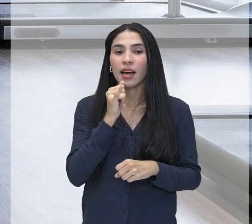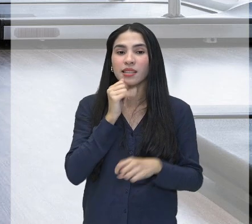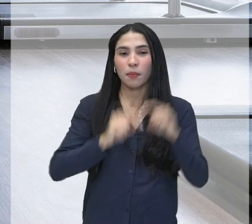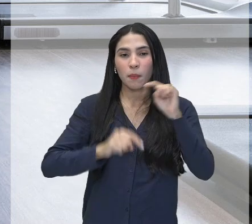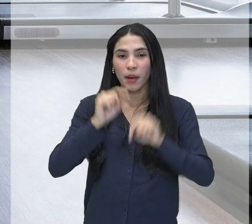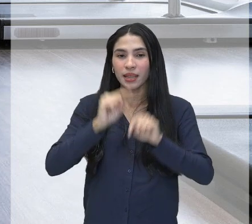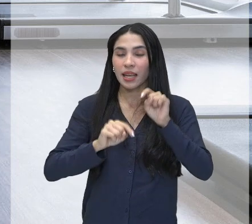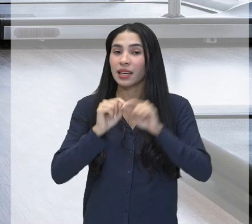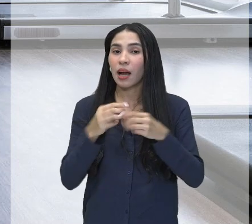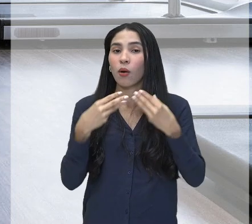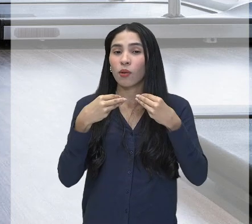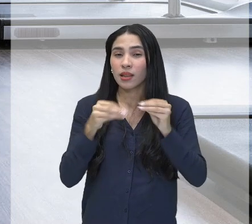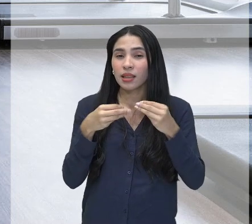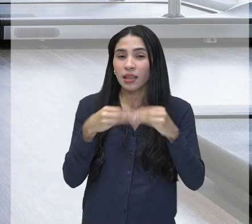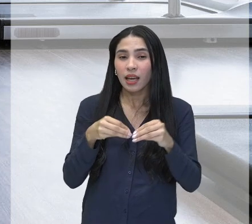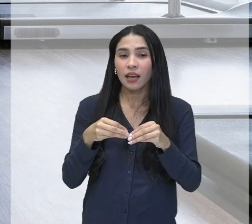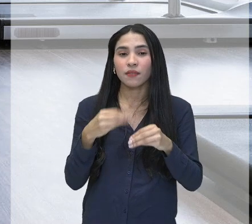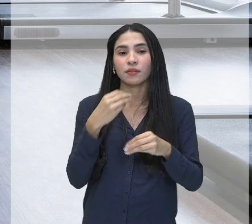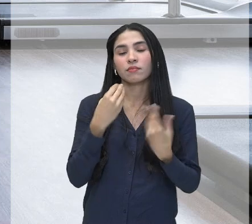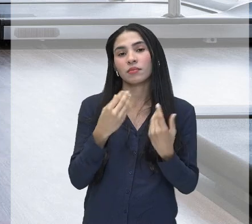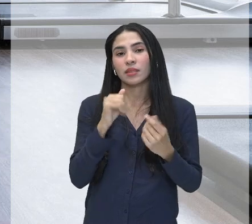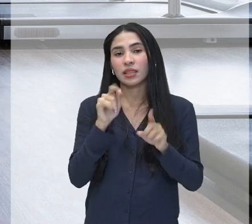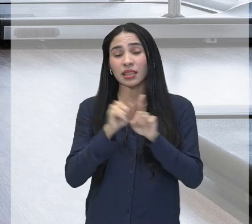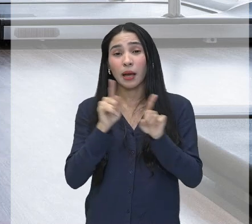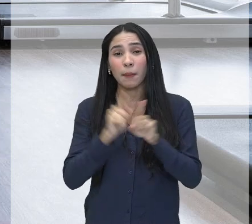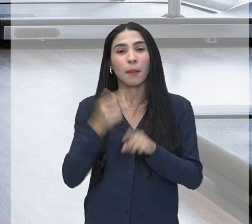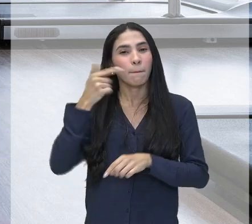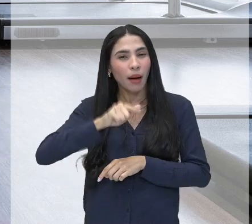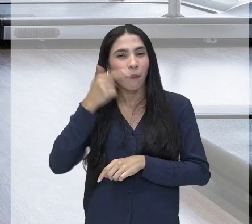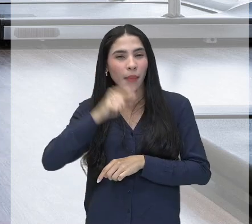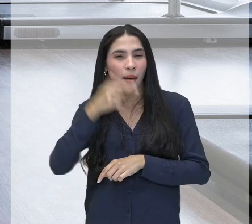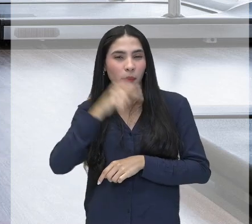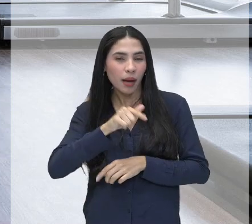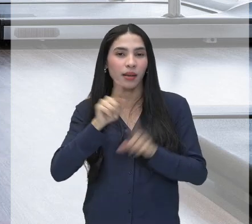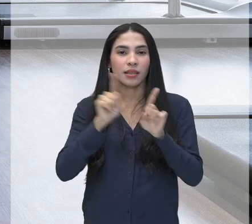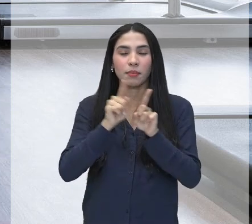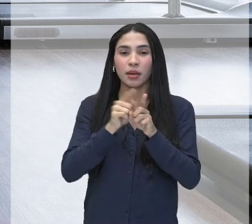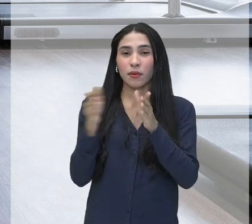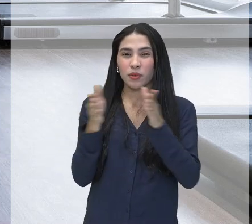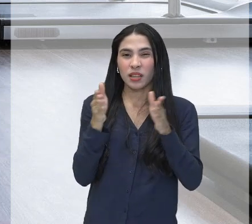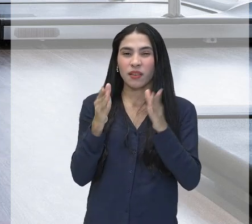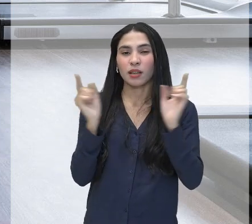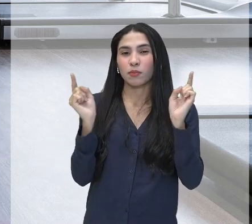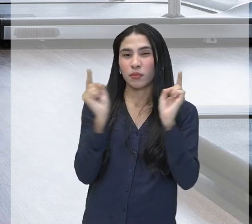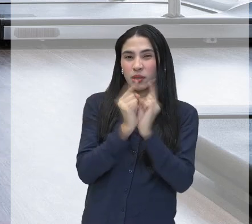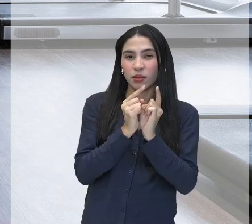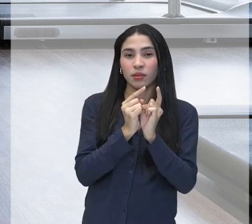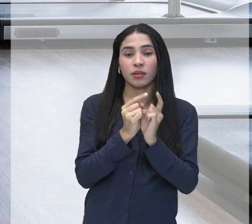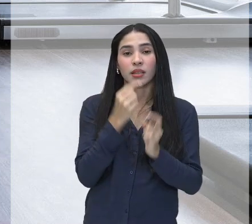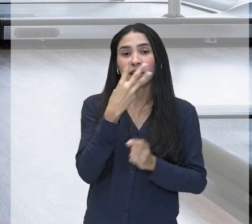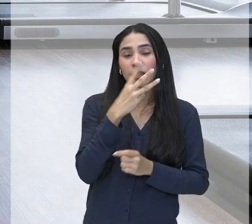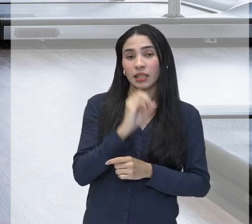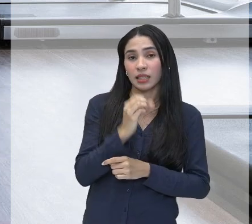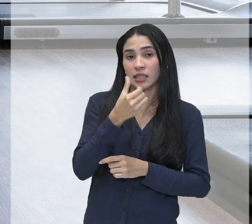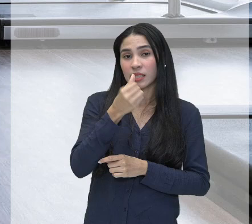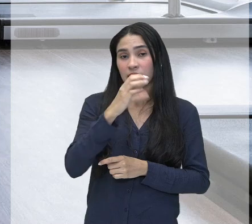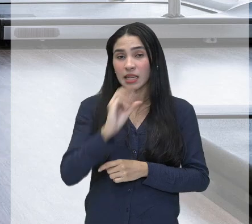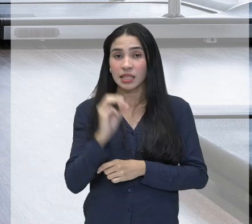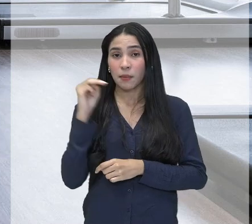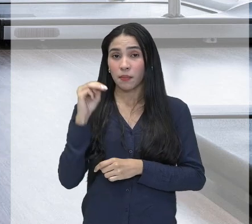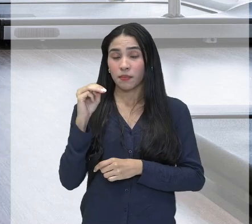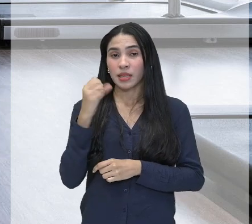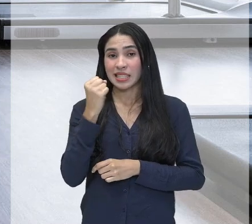e moderadas, com alto número de repetições, um intervalo ali mais curto, variando entre 30 a 60